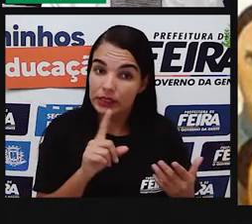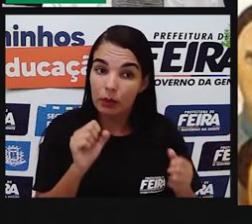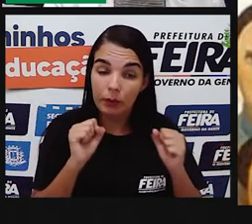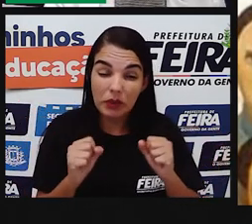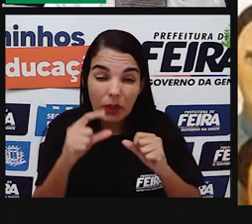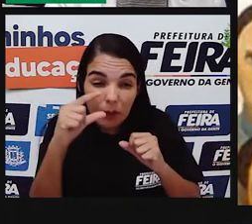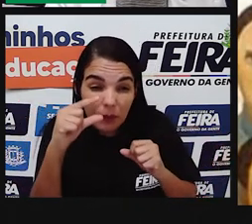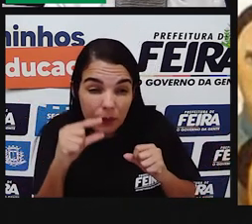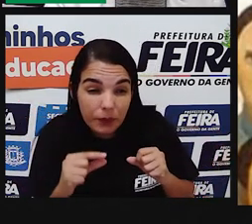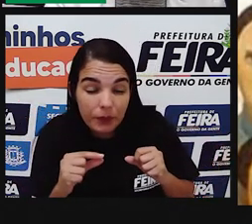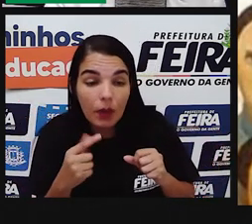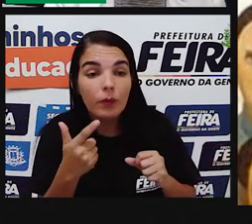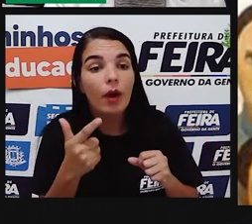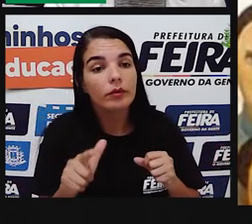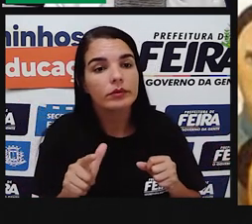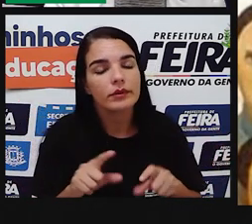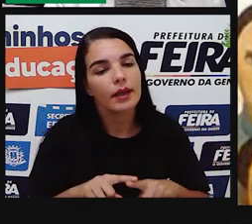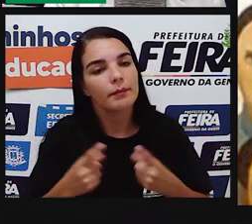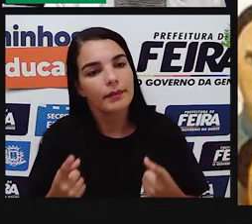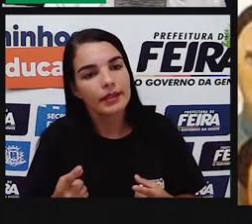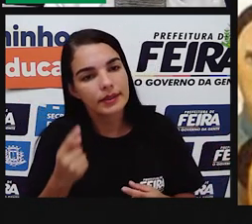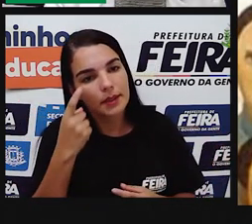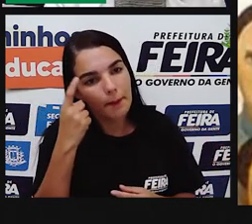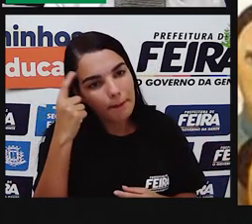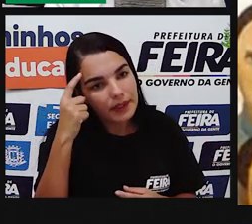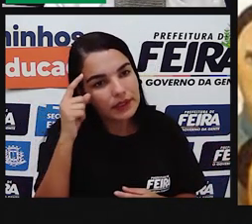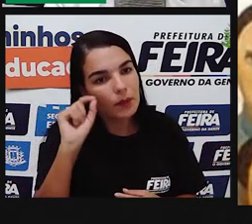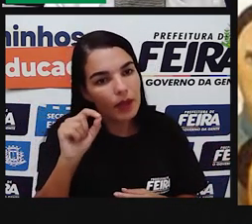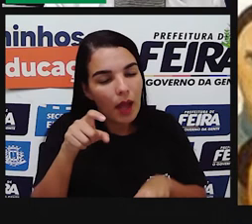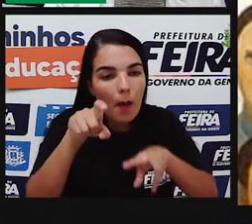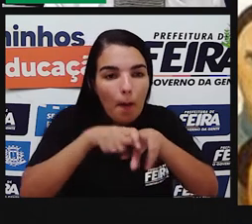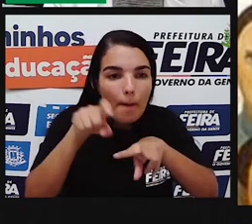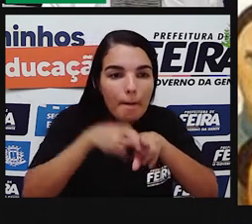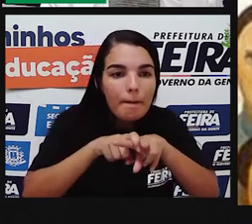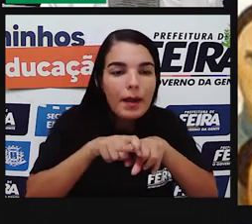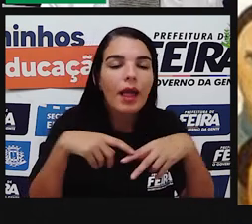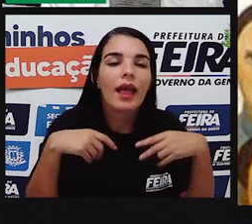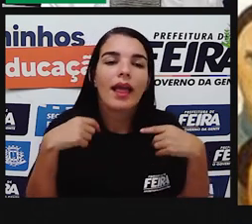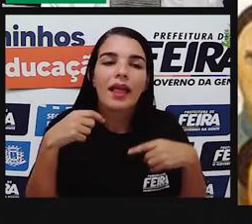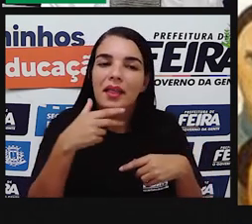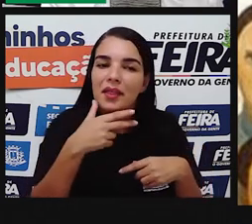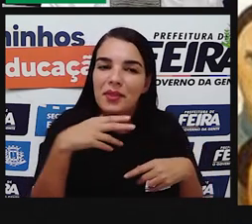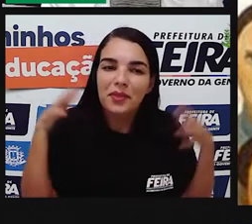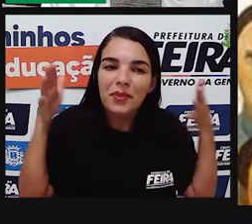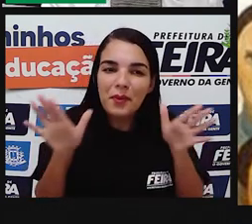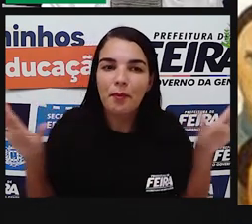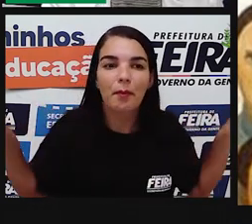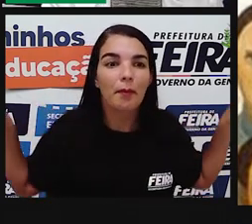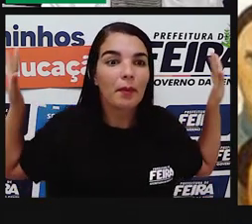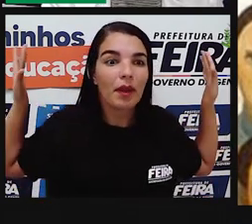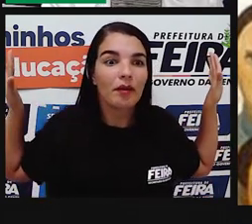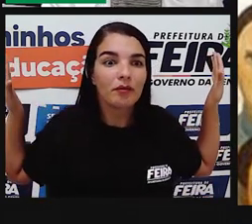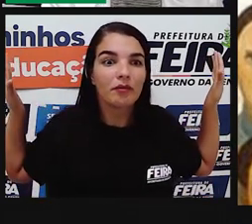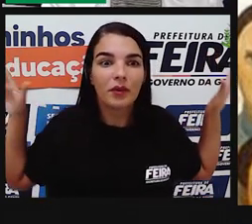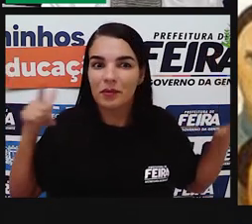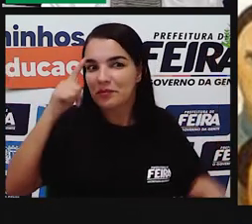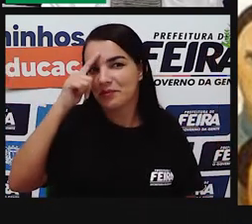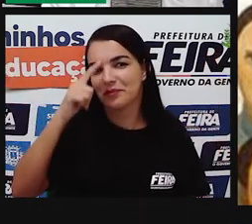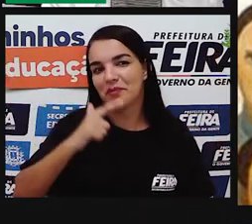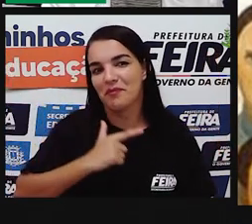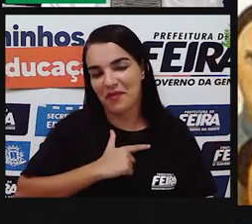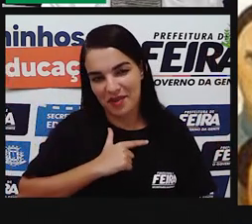a infelicidade dele, os pés dele, não é? São pés feios,